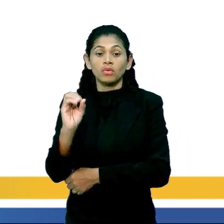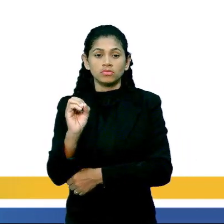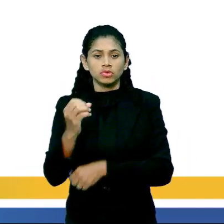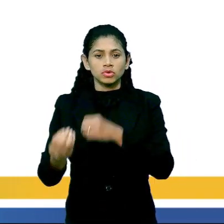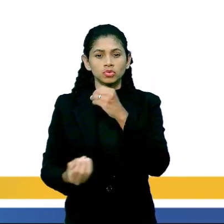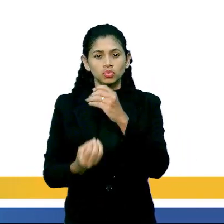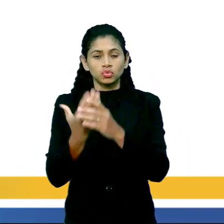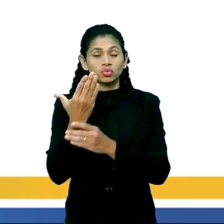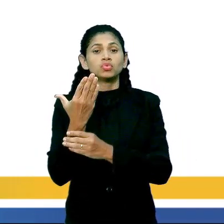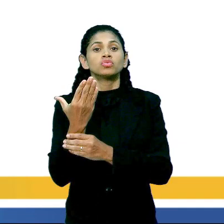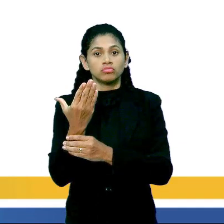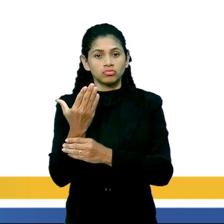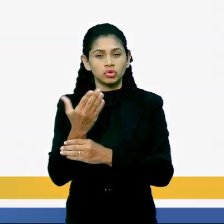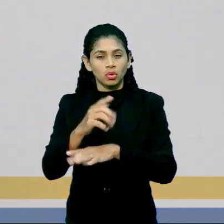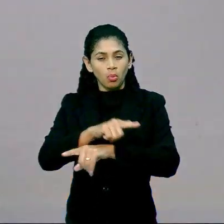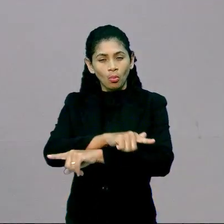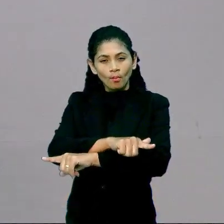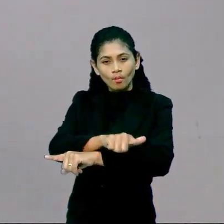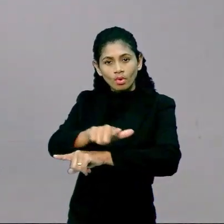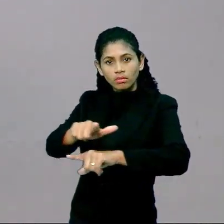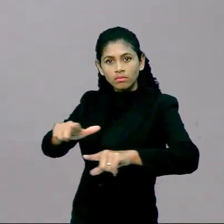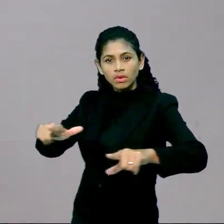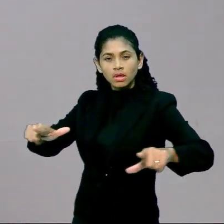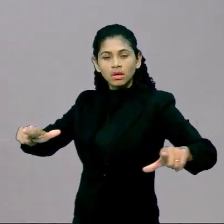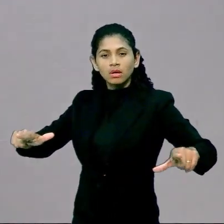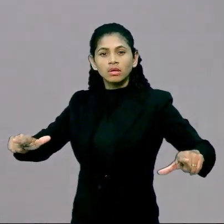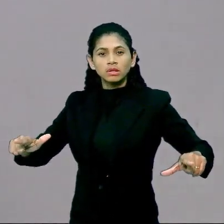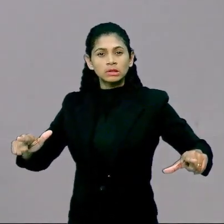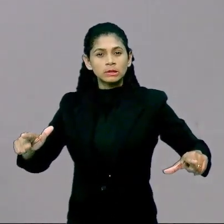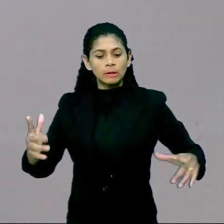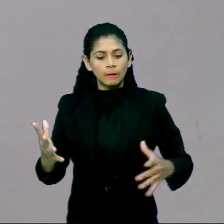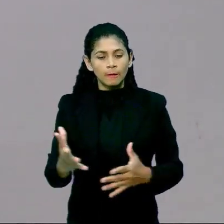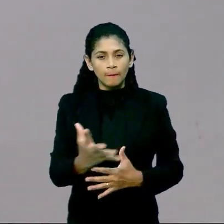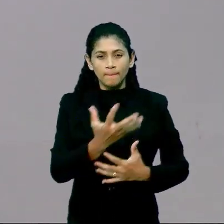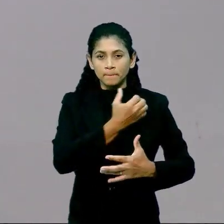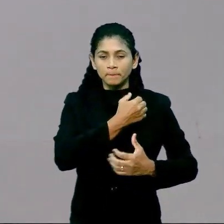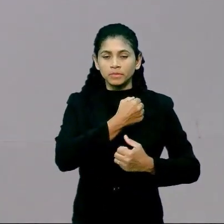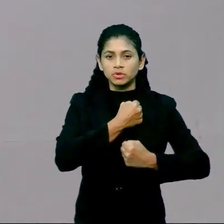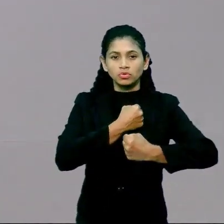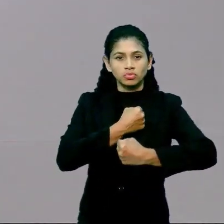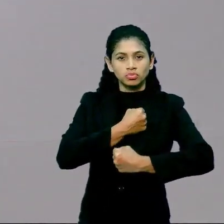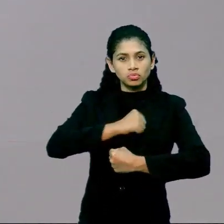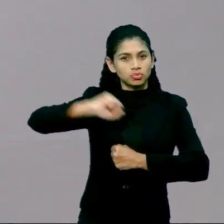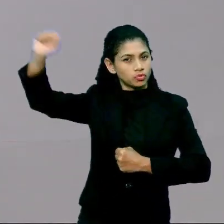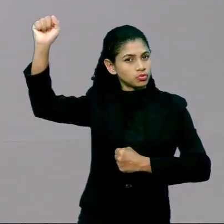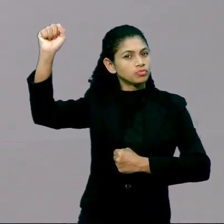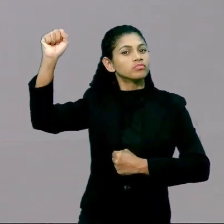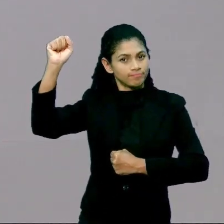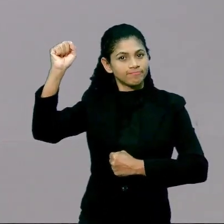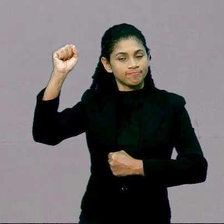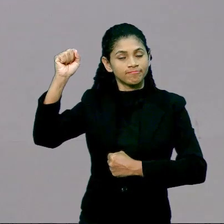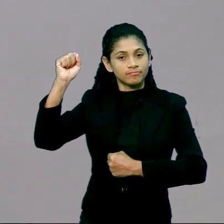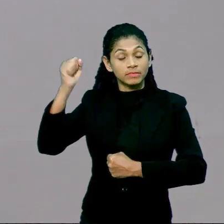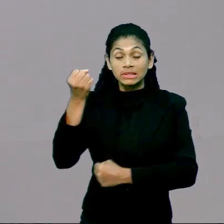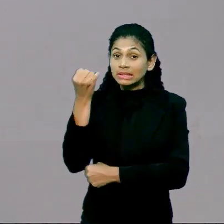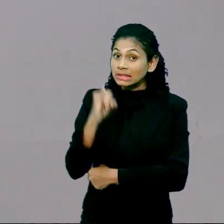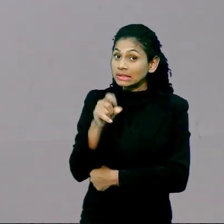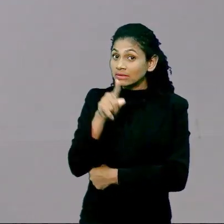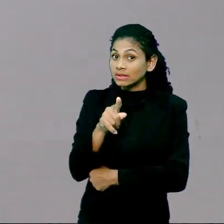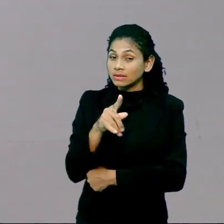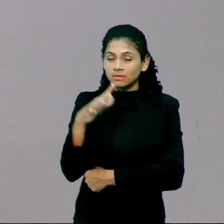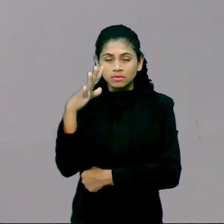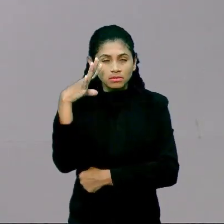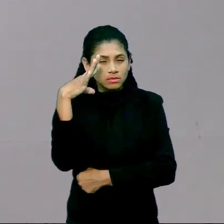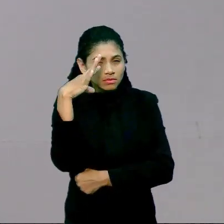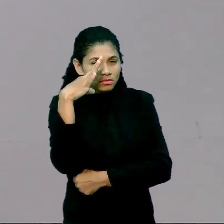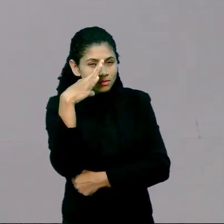dos gladiadores, gladiadores esses que... Gladiador, se você não assistiu o filme O Gladiador, por favor, eu